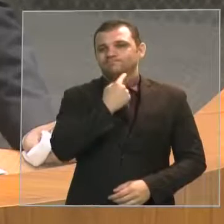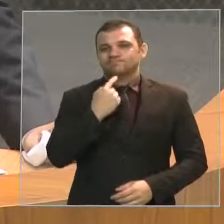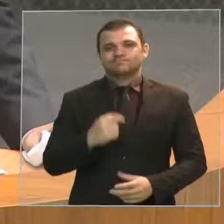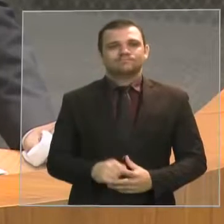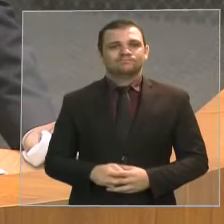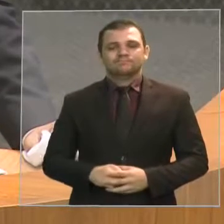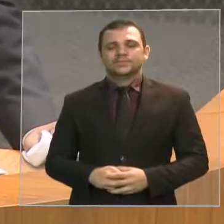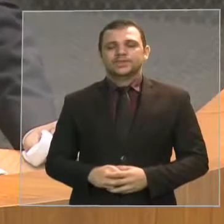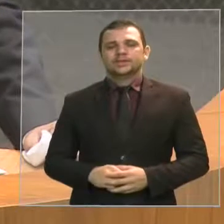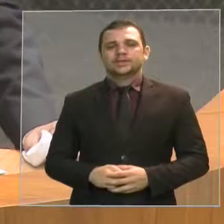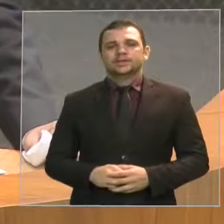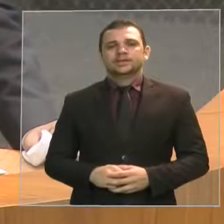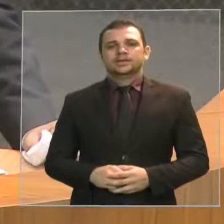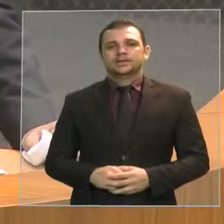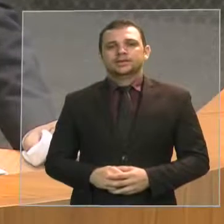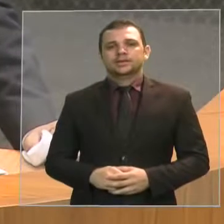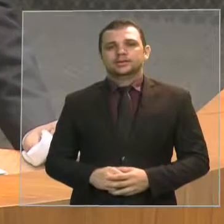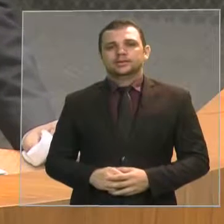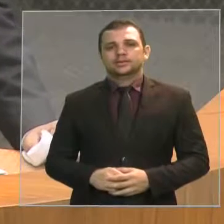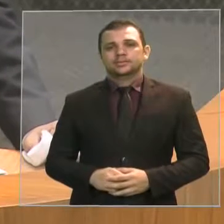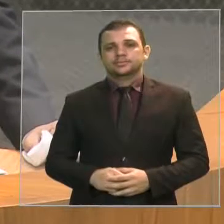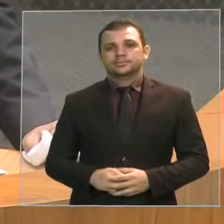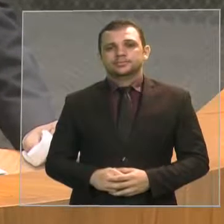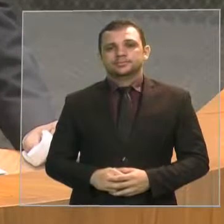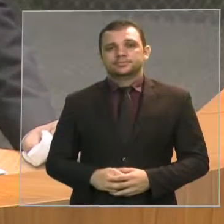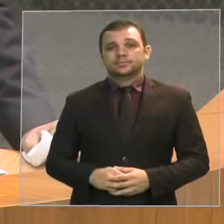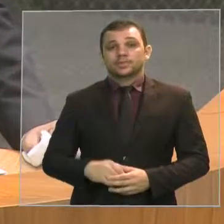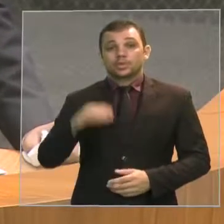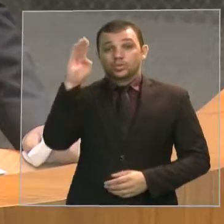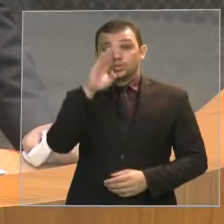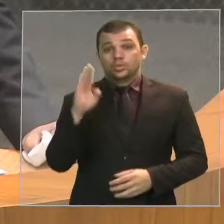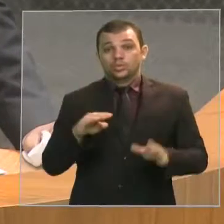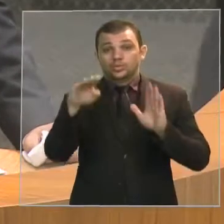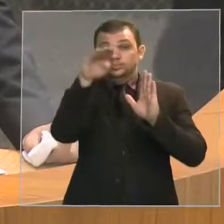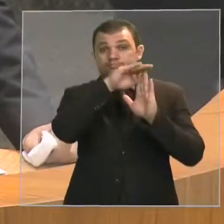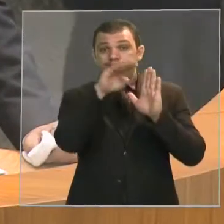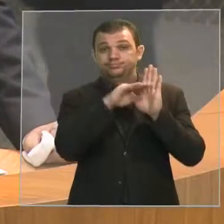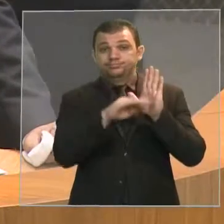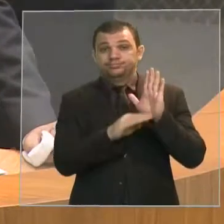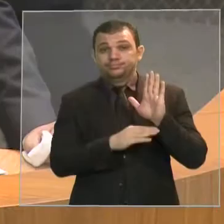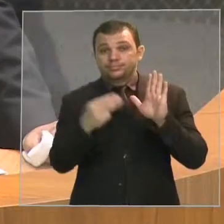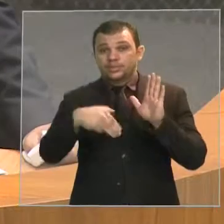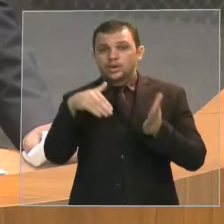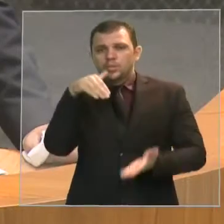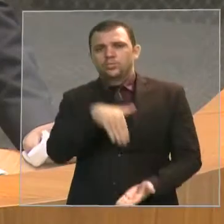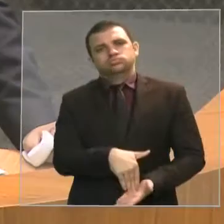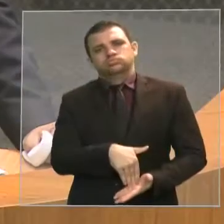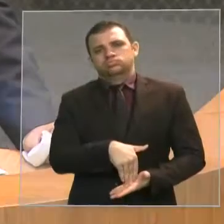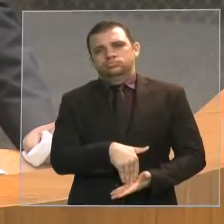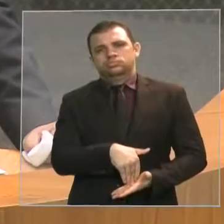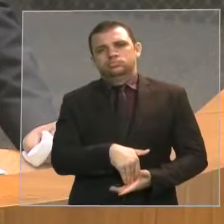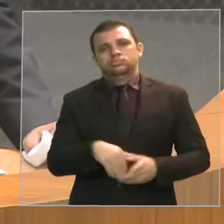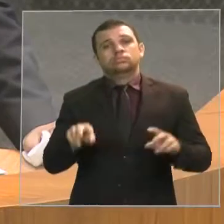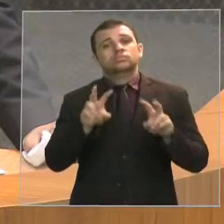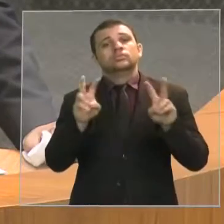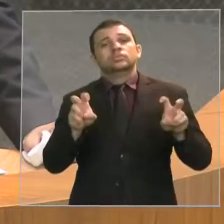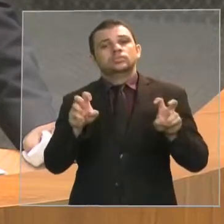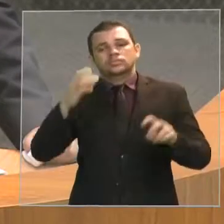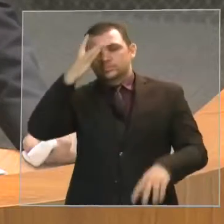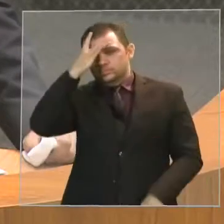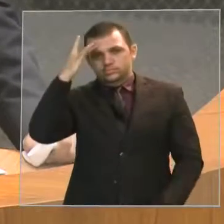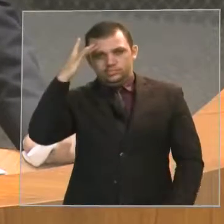estamos nas últimas colocações no ranking nacional em termos de quantidade de